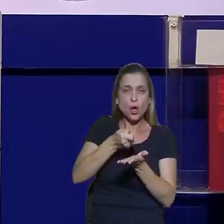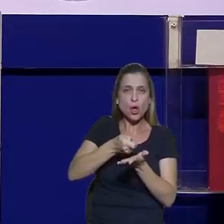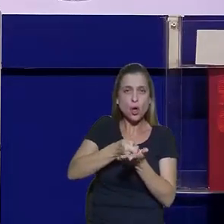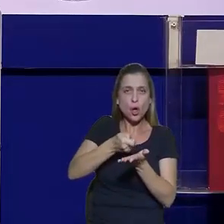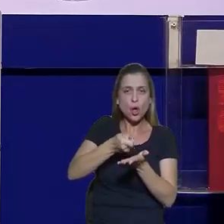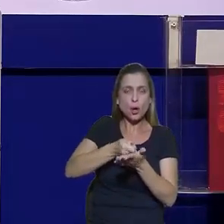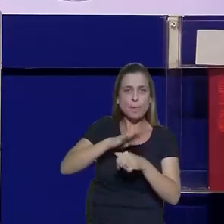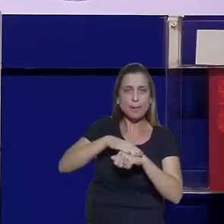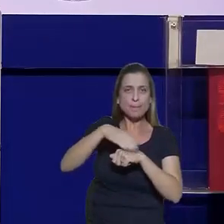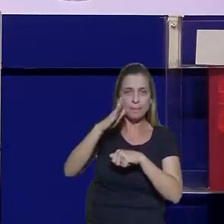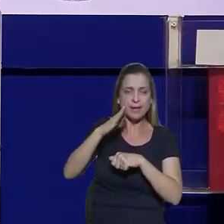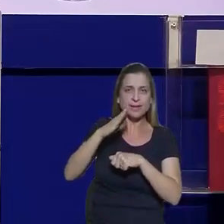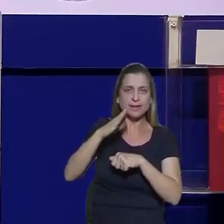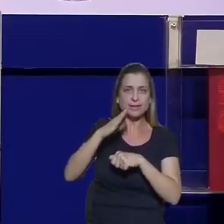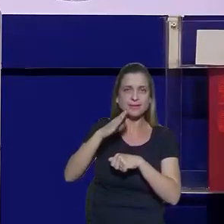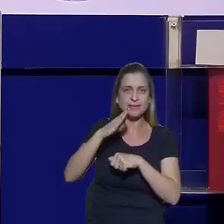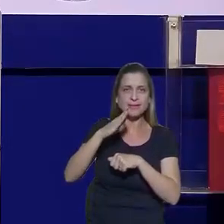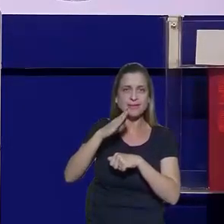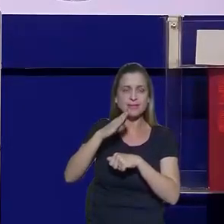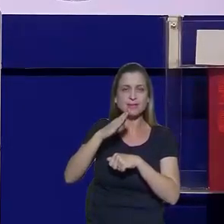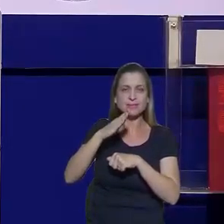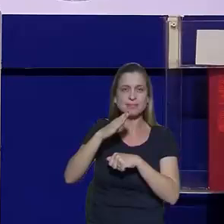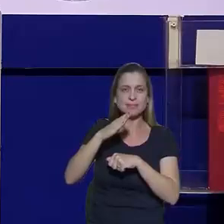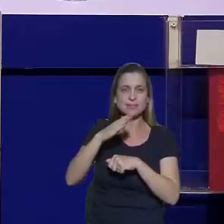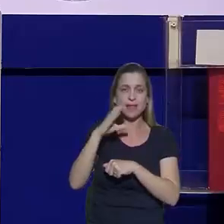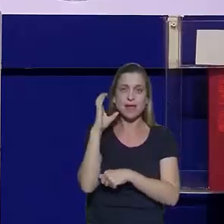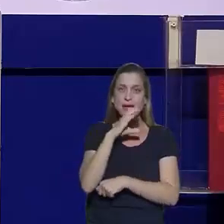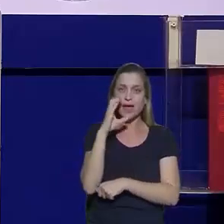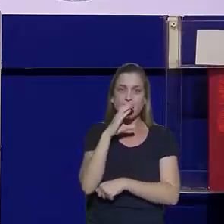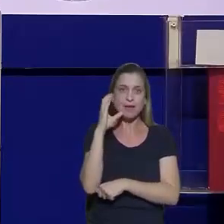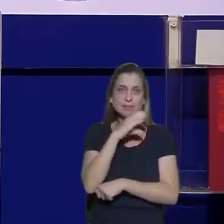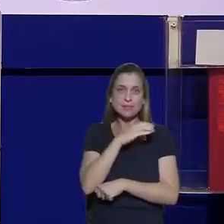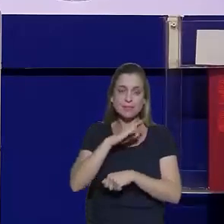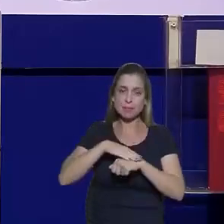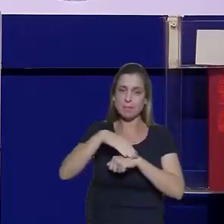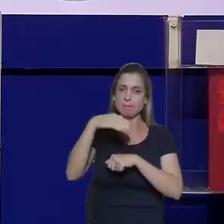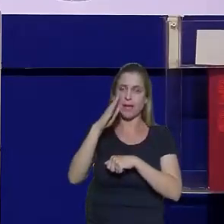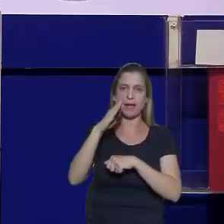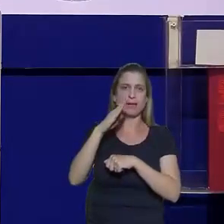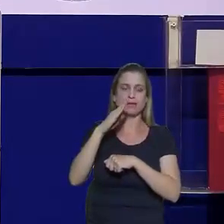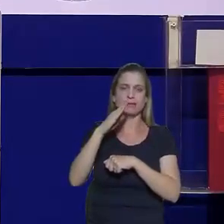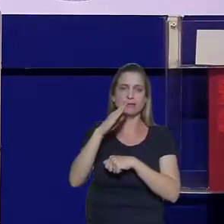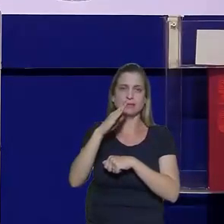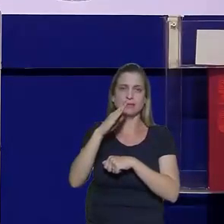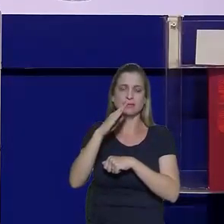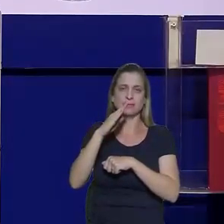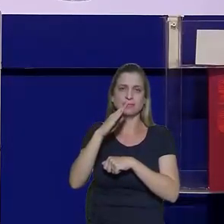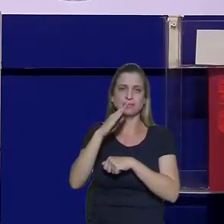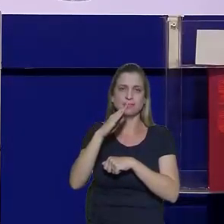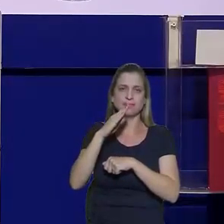exigidos mais brevês, né, mais carteirinhas, mais